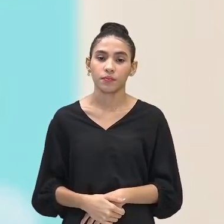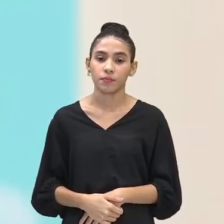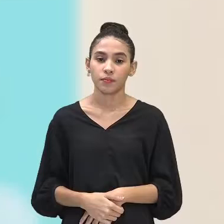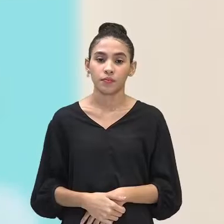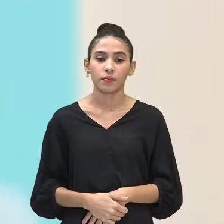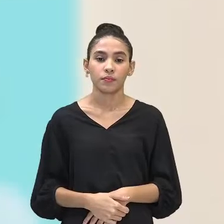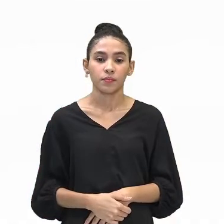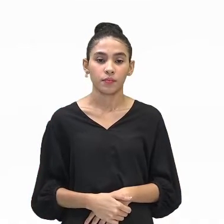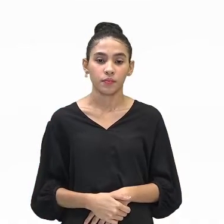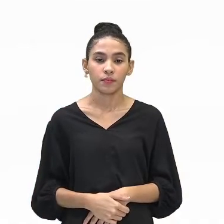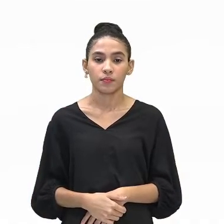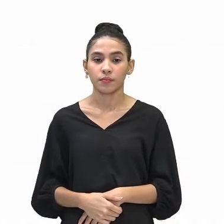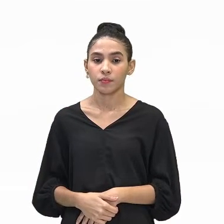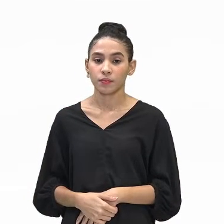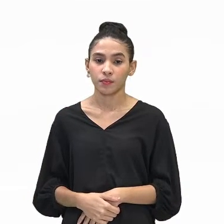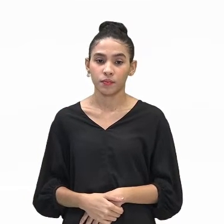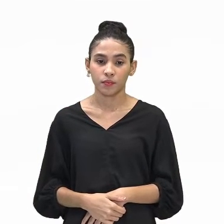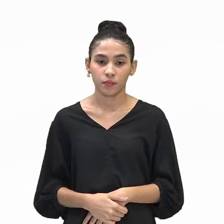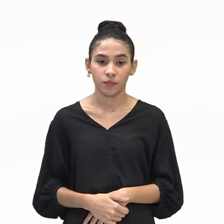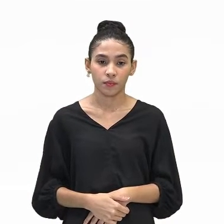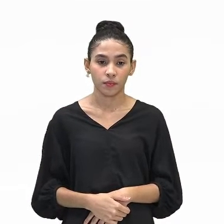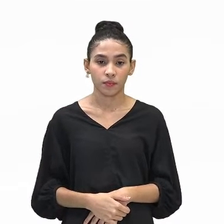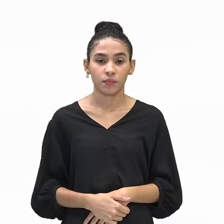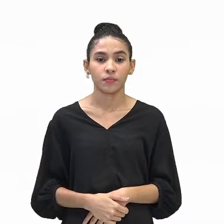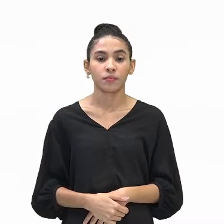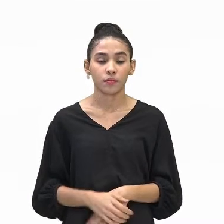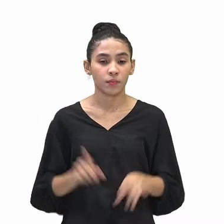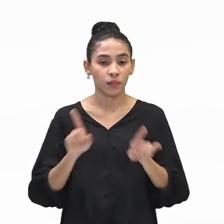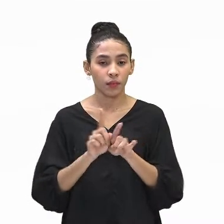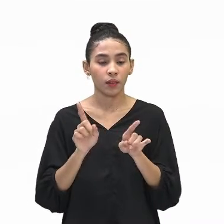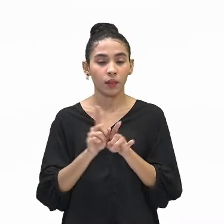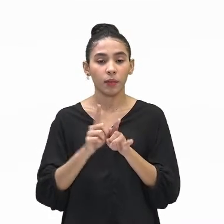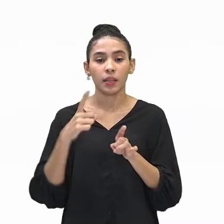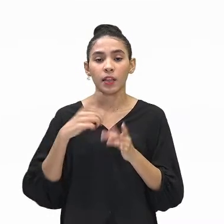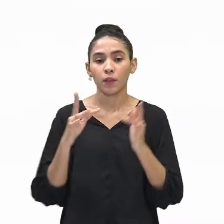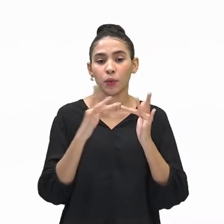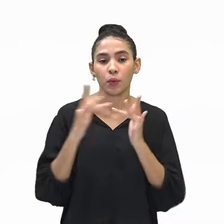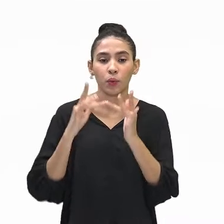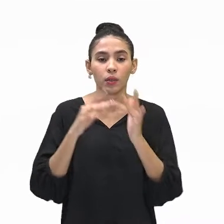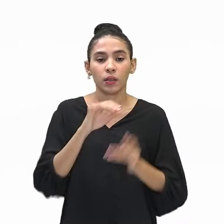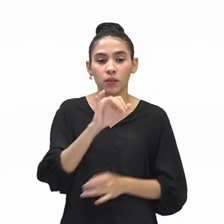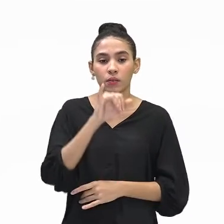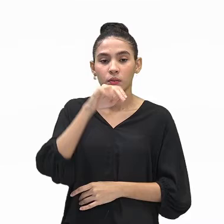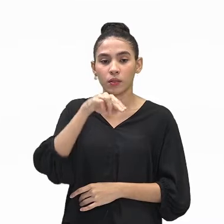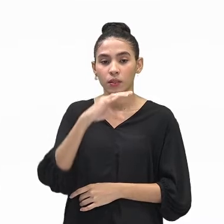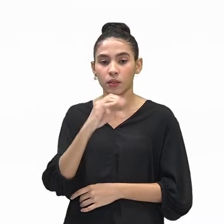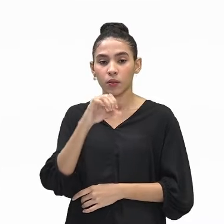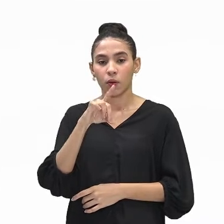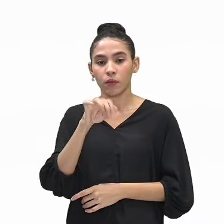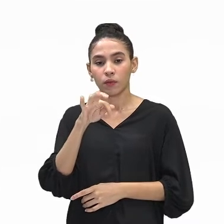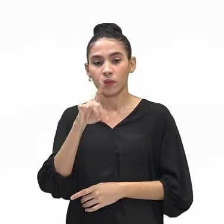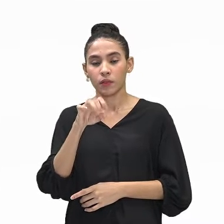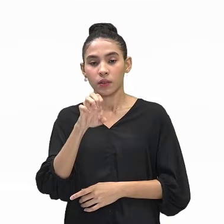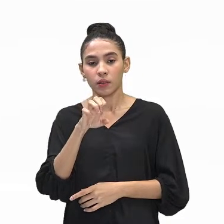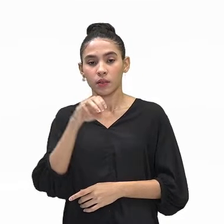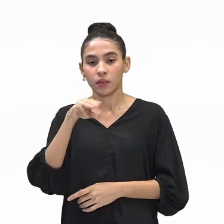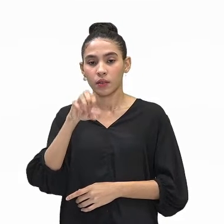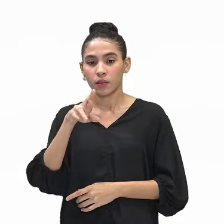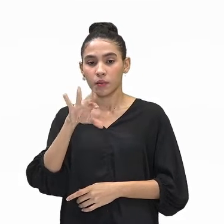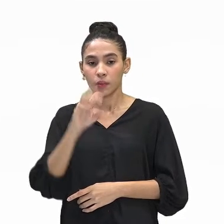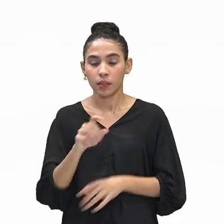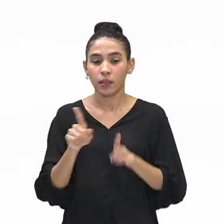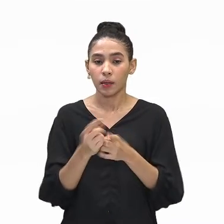beleza? Continuando aí a respeito da biografia dele. Contudo, envolveu-se na Inconfidência Mineira, devido a isso